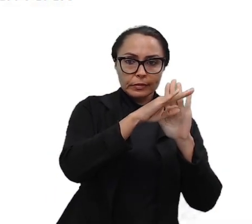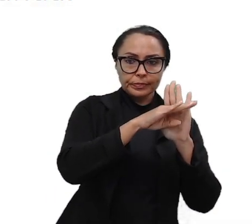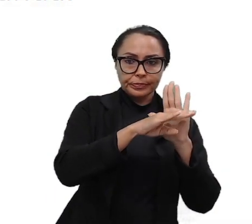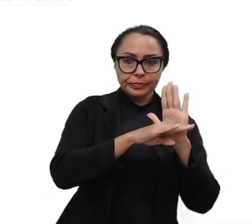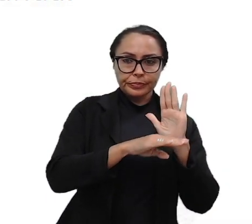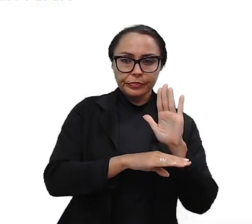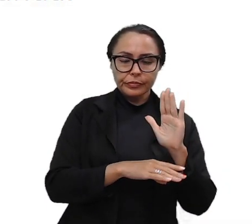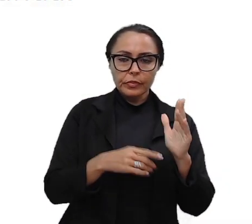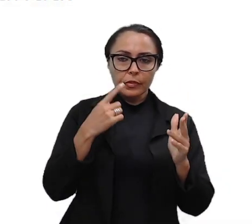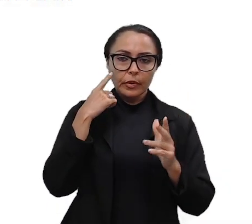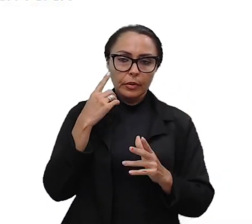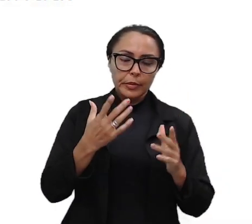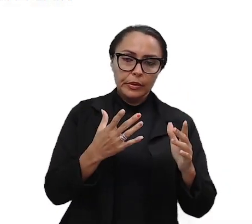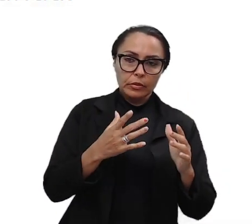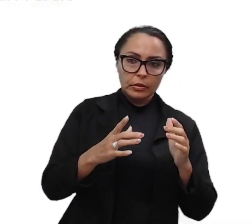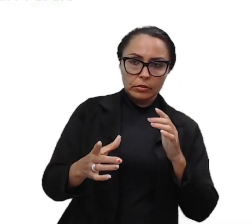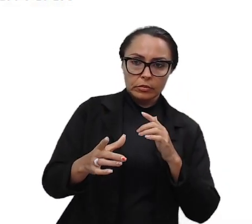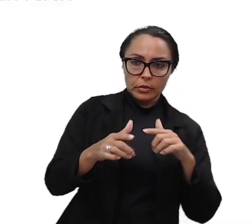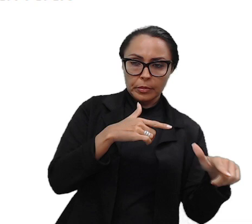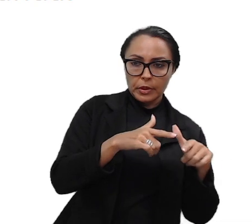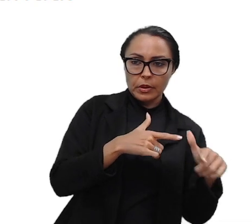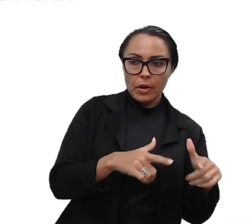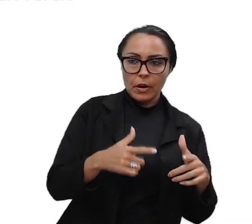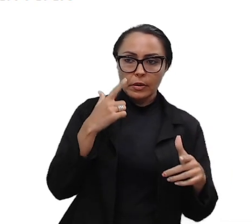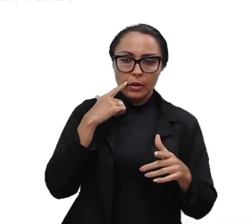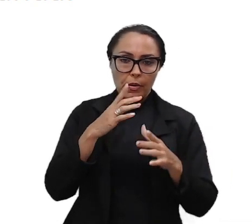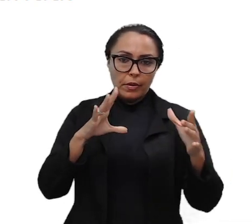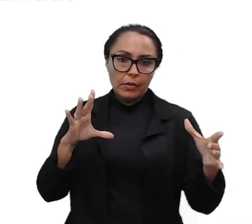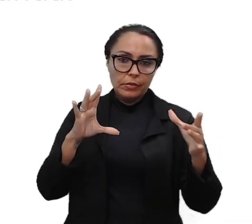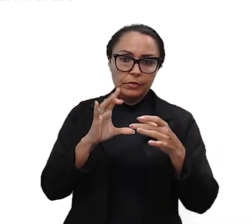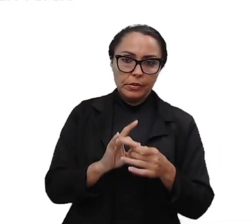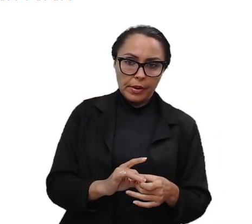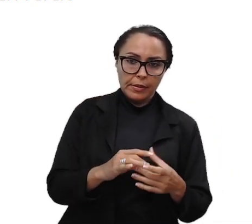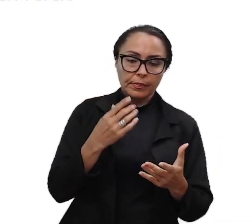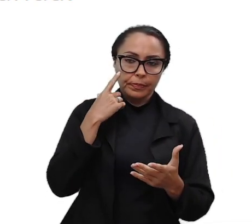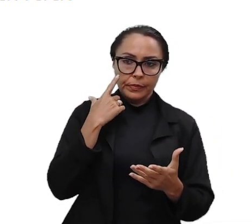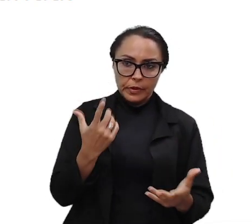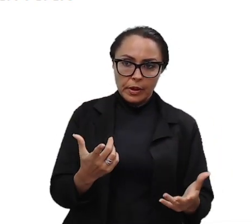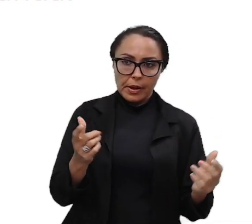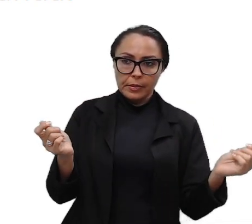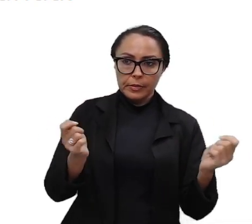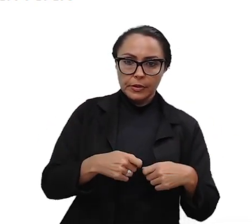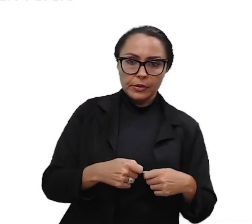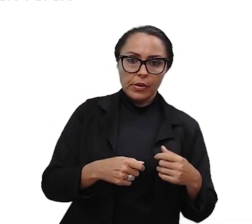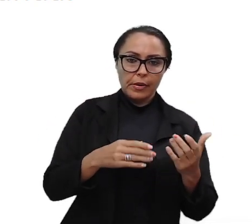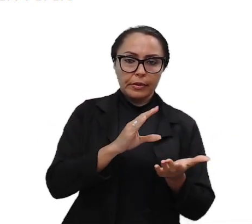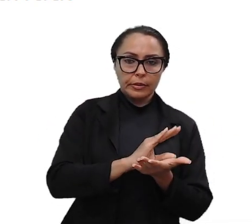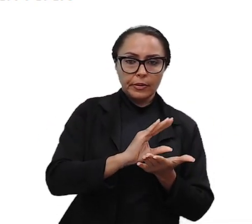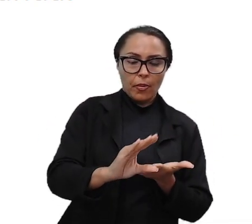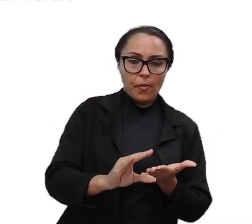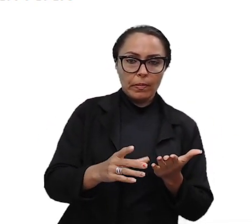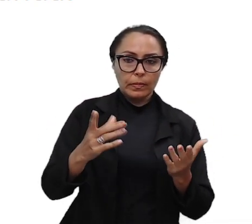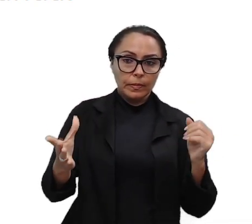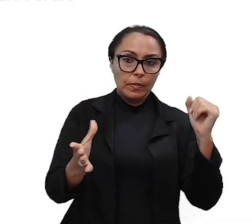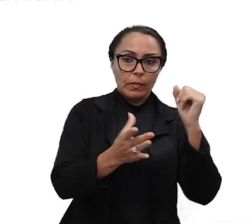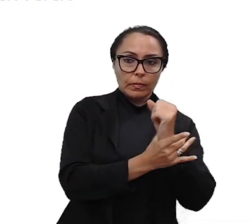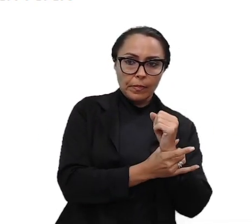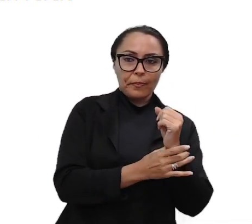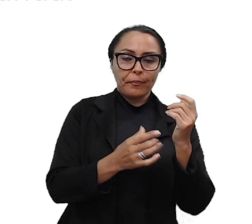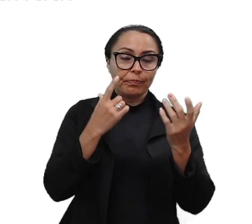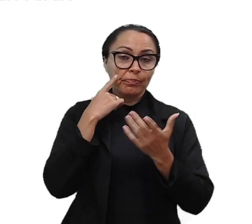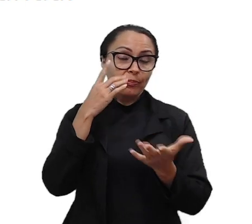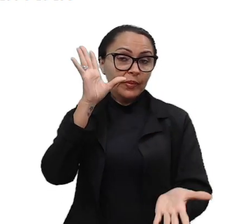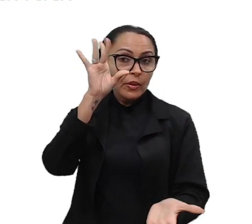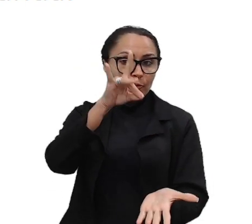produção e o seu controle são cruciais para alinhar a demanda do mercado com a capacidade de recurso da operação, garantindo assim